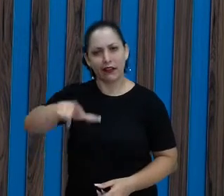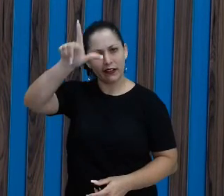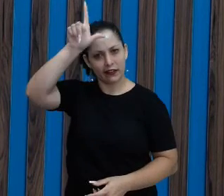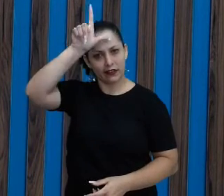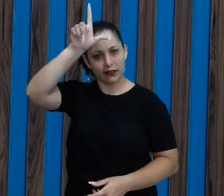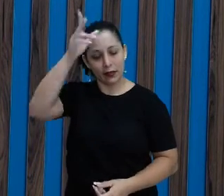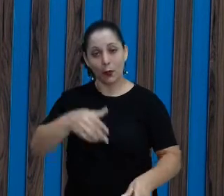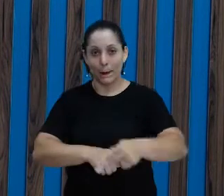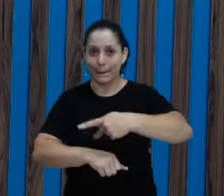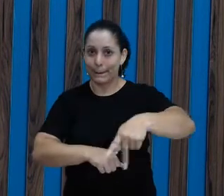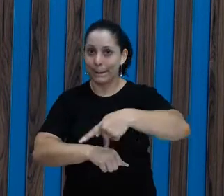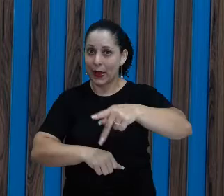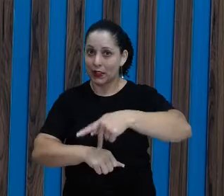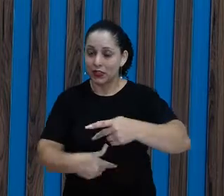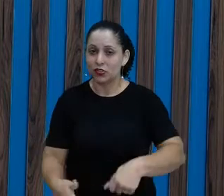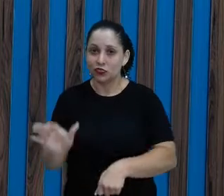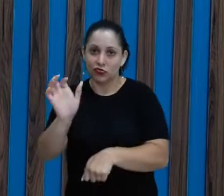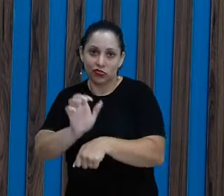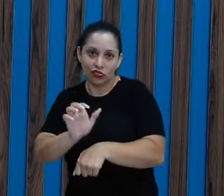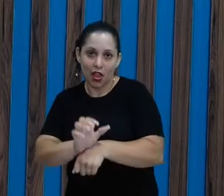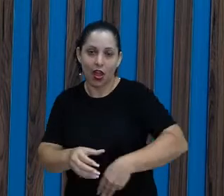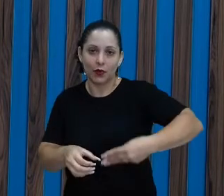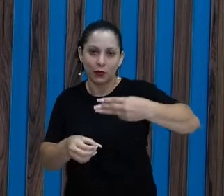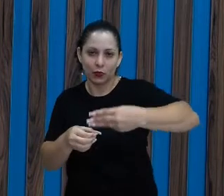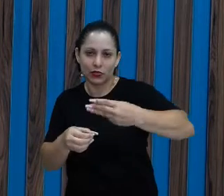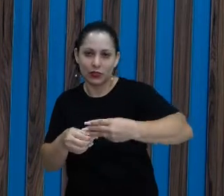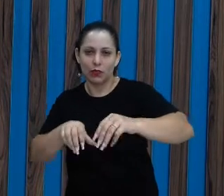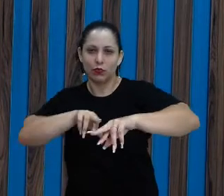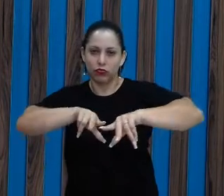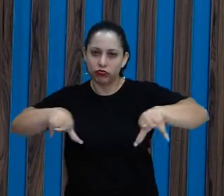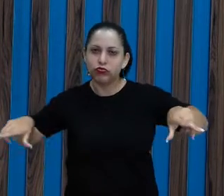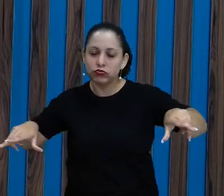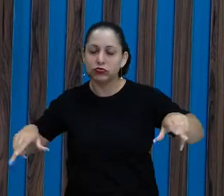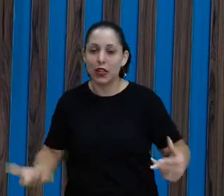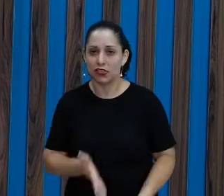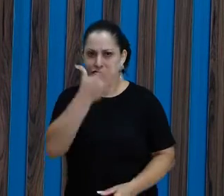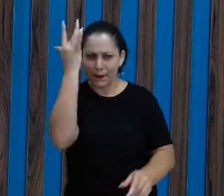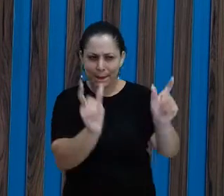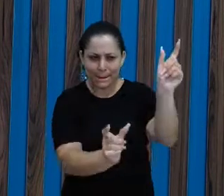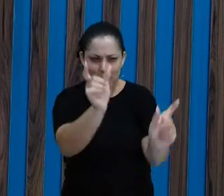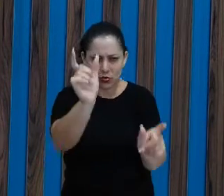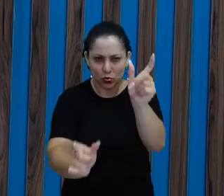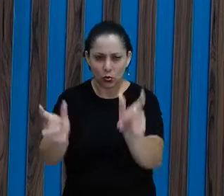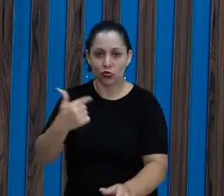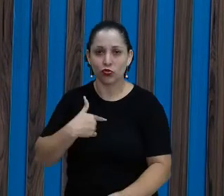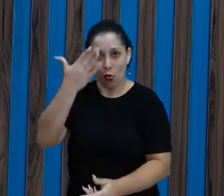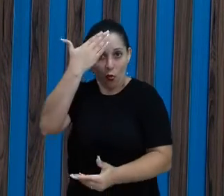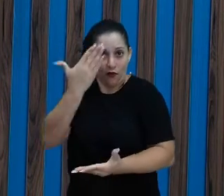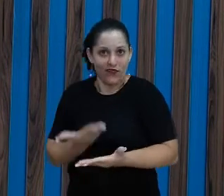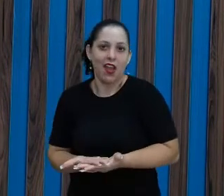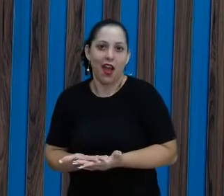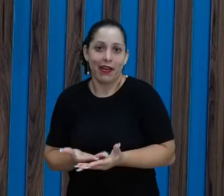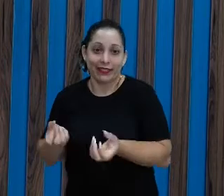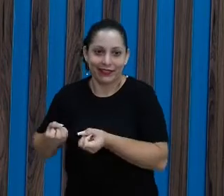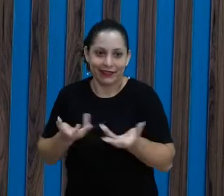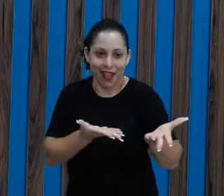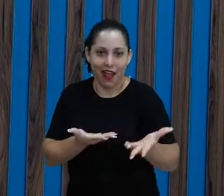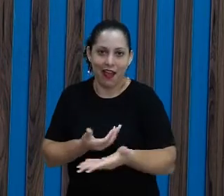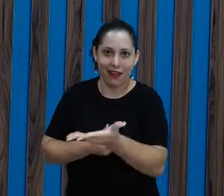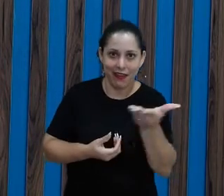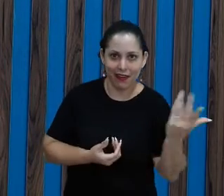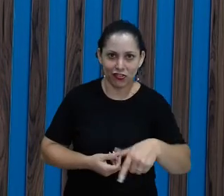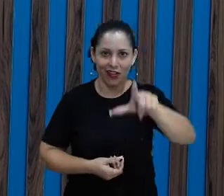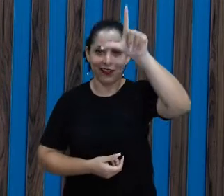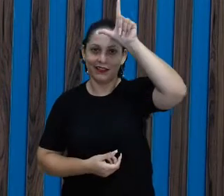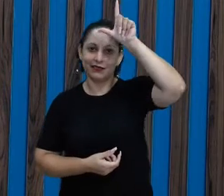estado, né, o nosso município. Então, a essas pessoas, a gente confia o poder de que elas